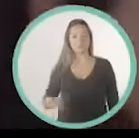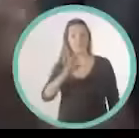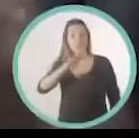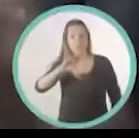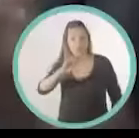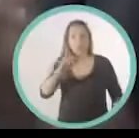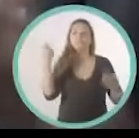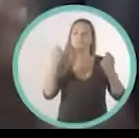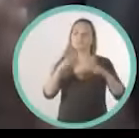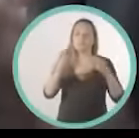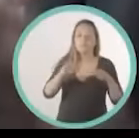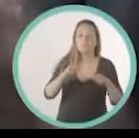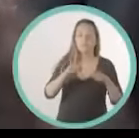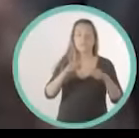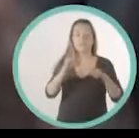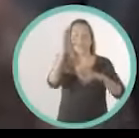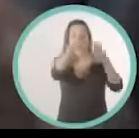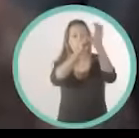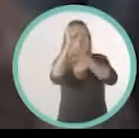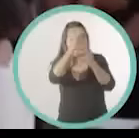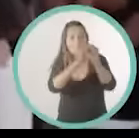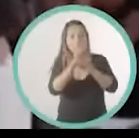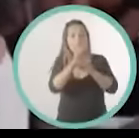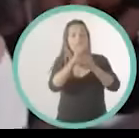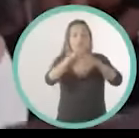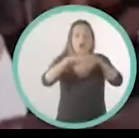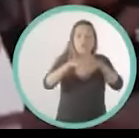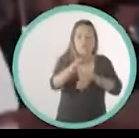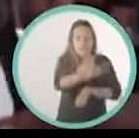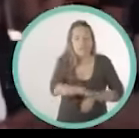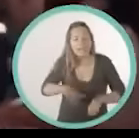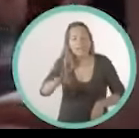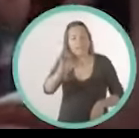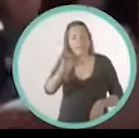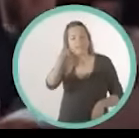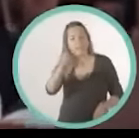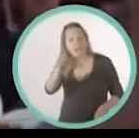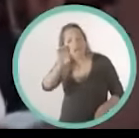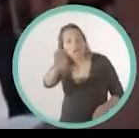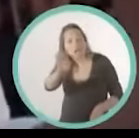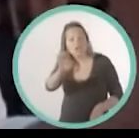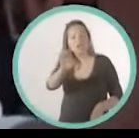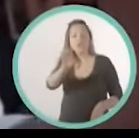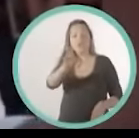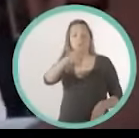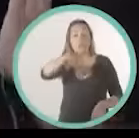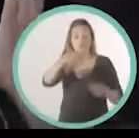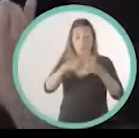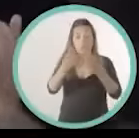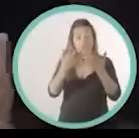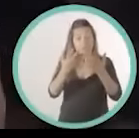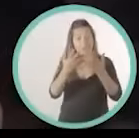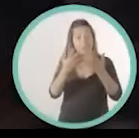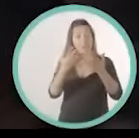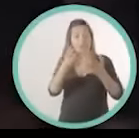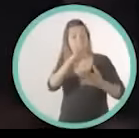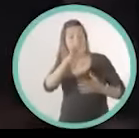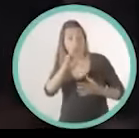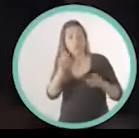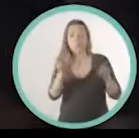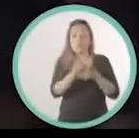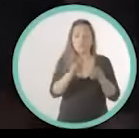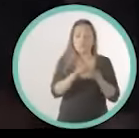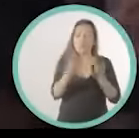Essa cidade vai ter que dialogar com as crianças de Axé, porque as crianças de Axé têm direito a essa cidade, para que a cidade seja